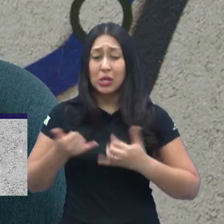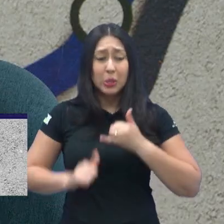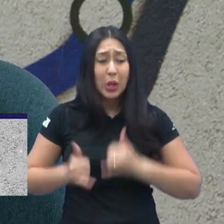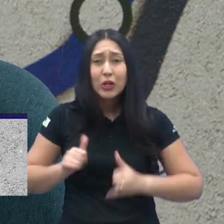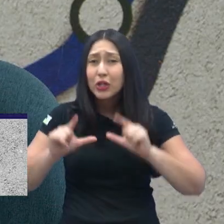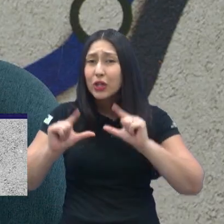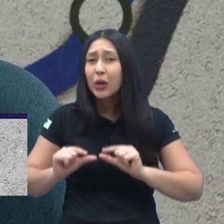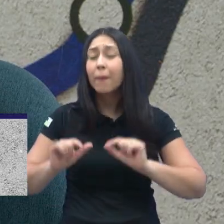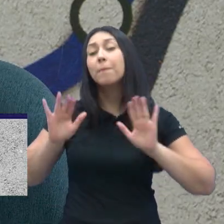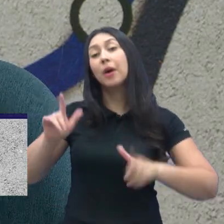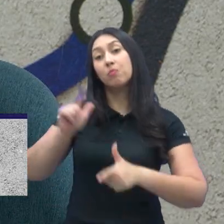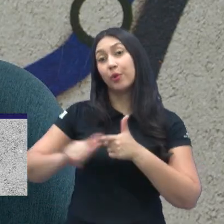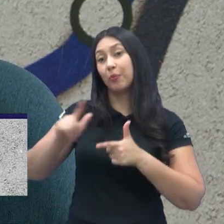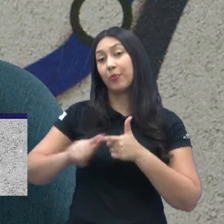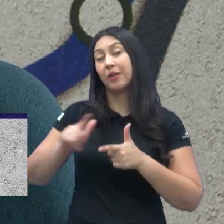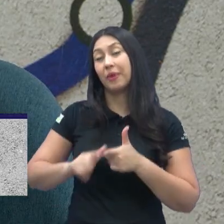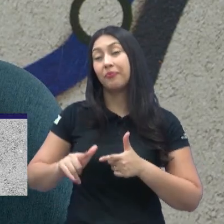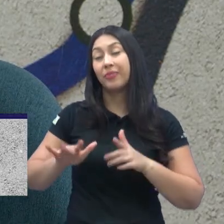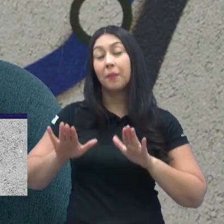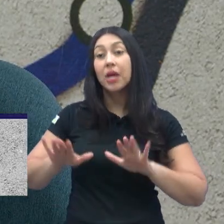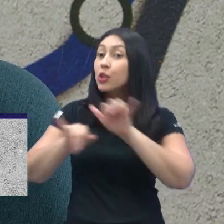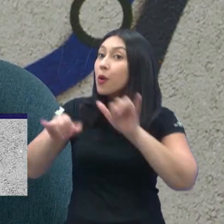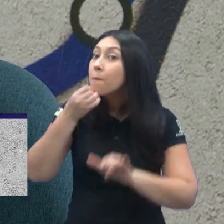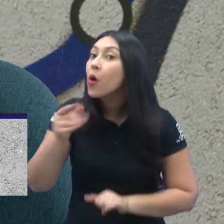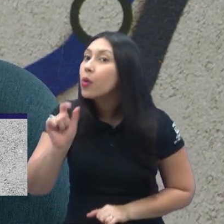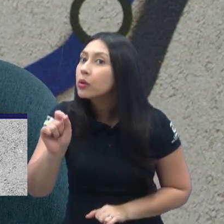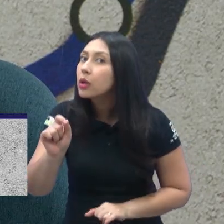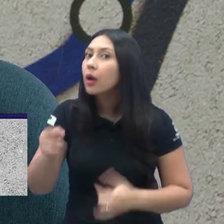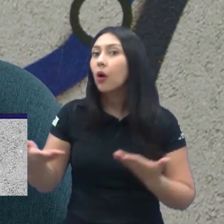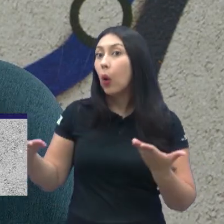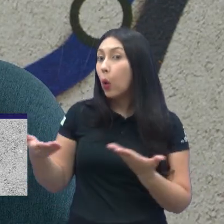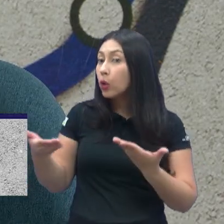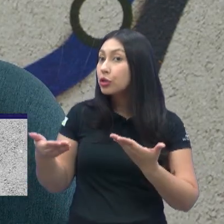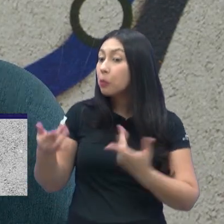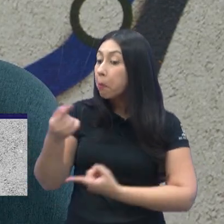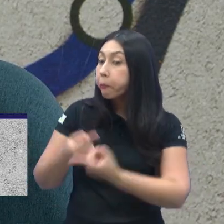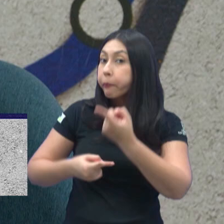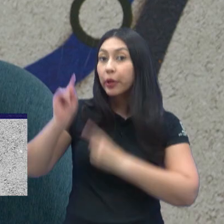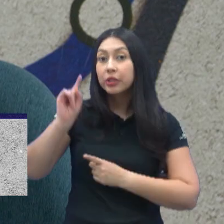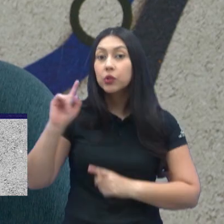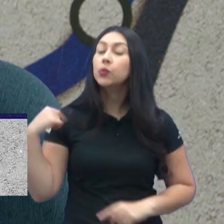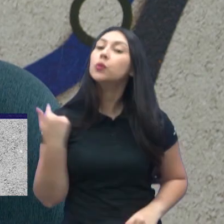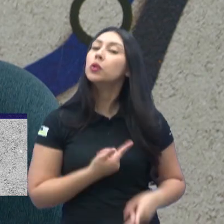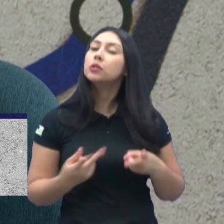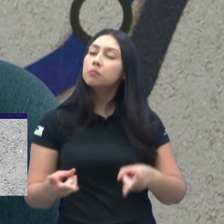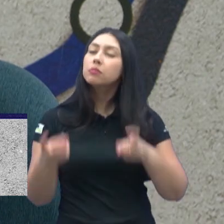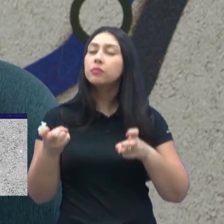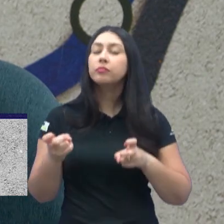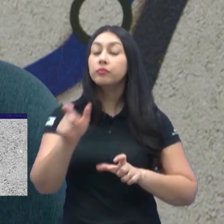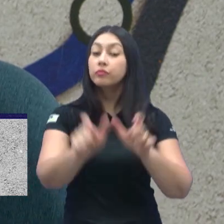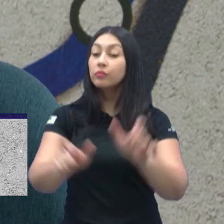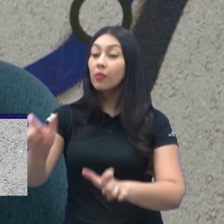mãos. Então, só que assim, a notícia boa é que o cenário tem mudado. A gente vê hoje que realmente as pessoas